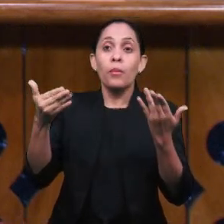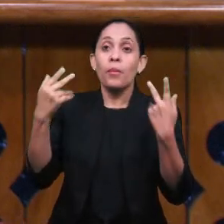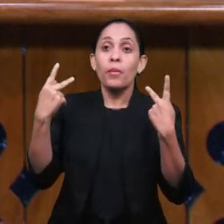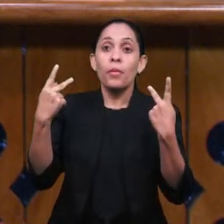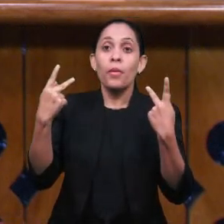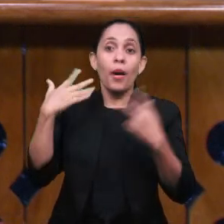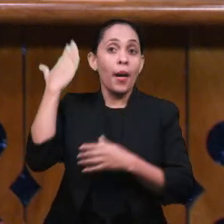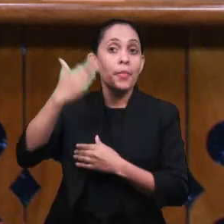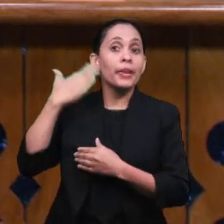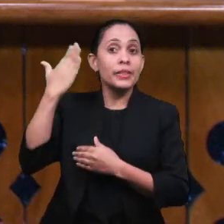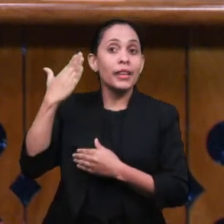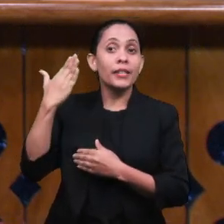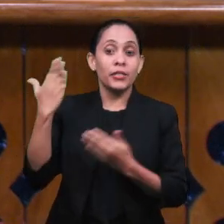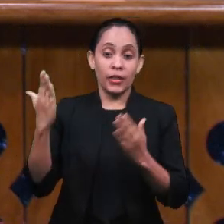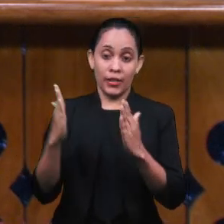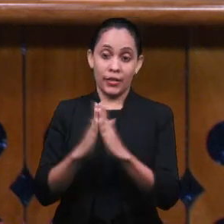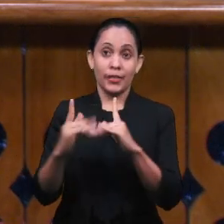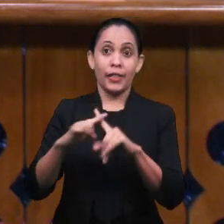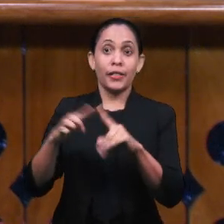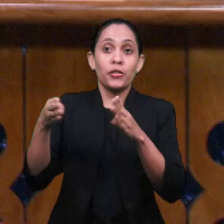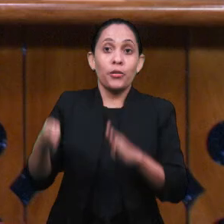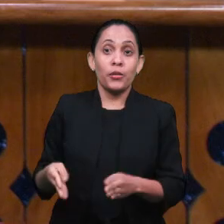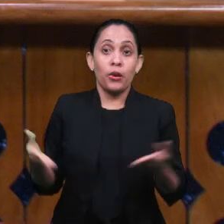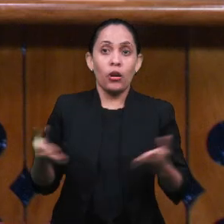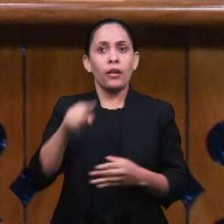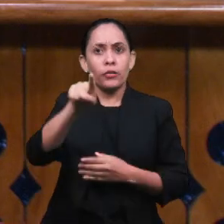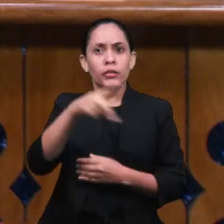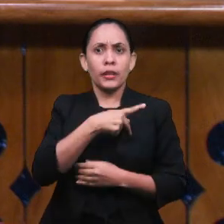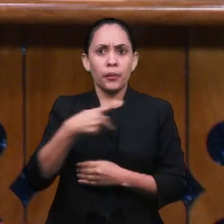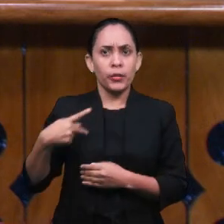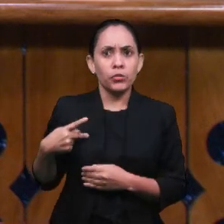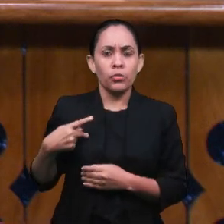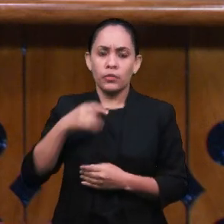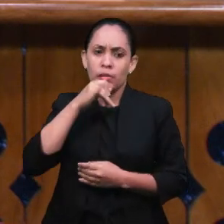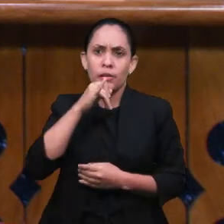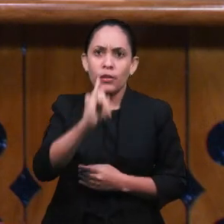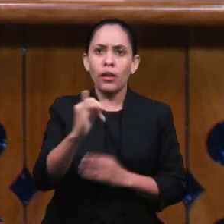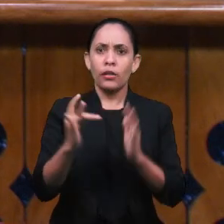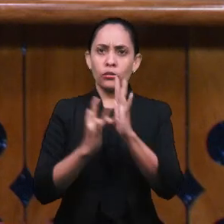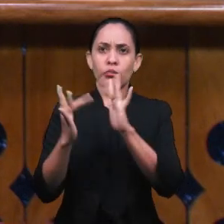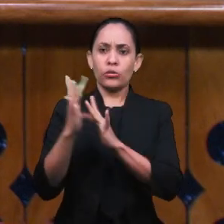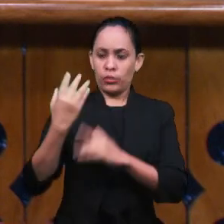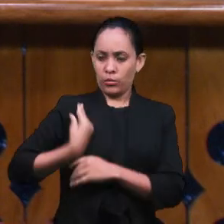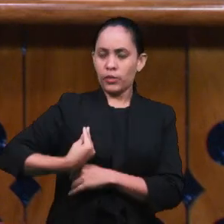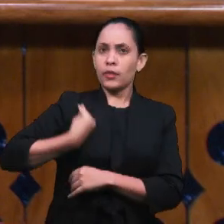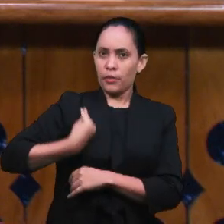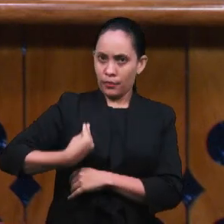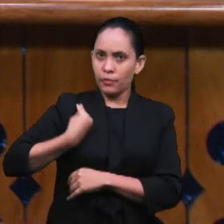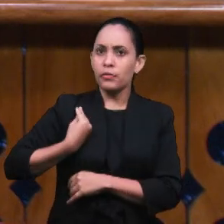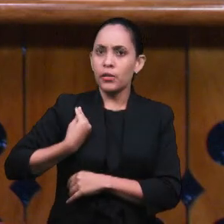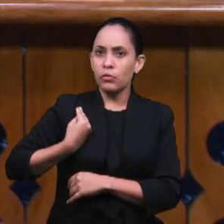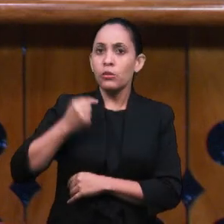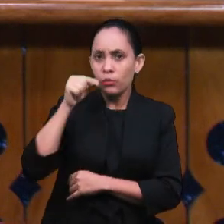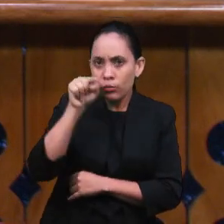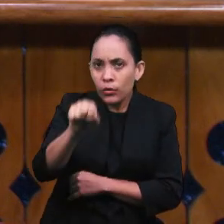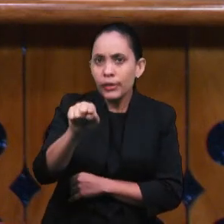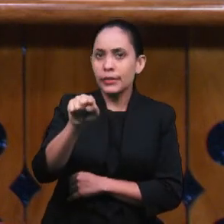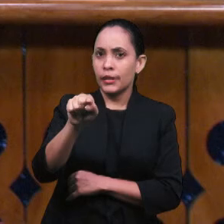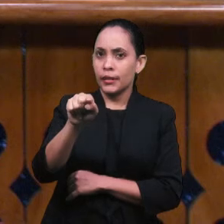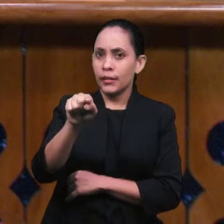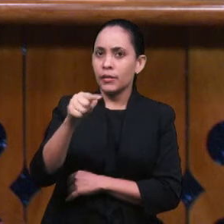Você é pastor, você vai falar de um Jesus que está vivo. Então você não vai falar de